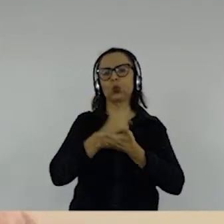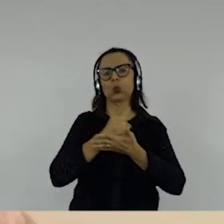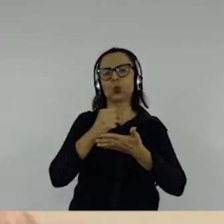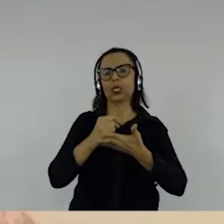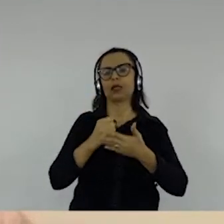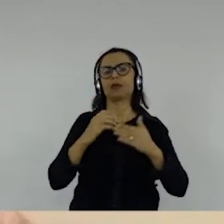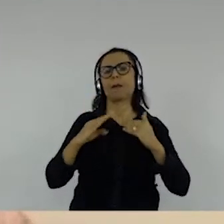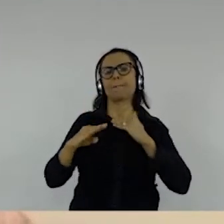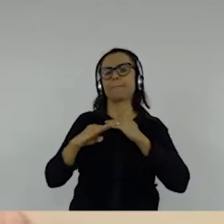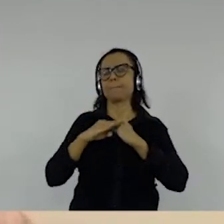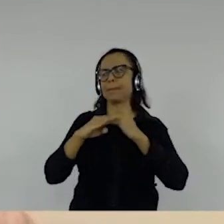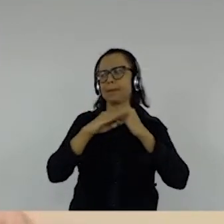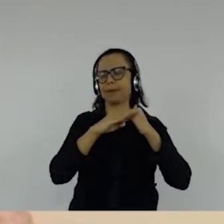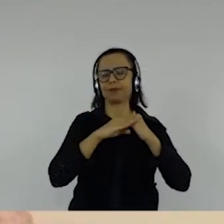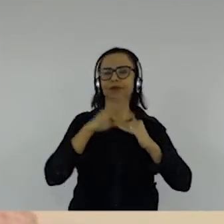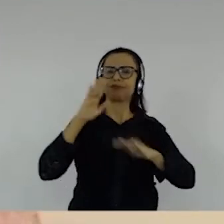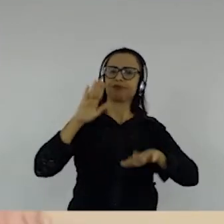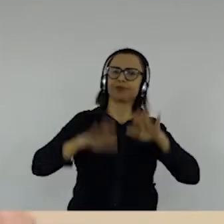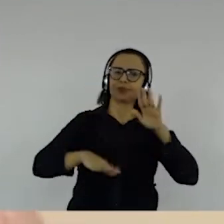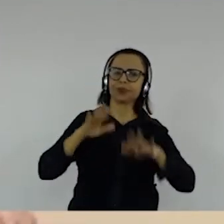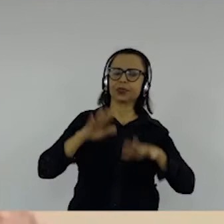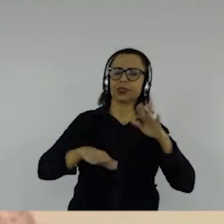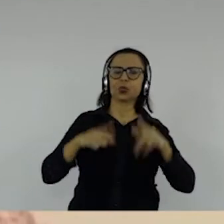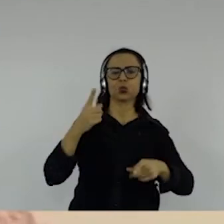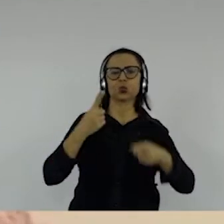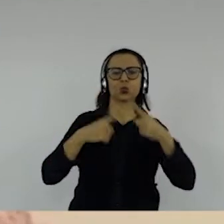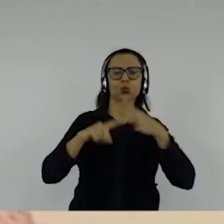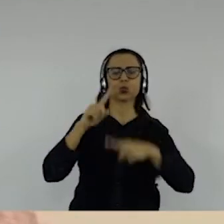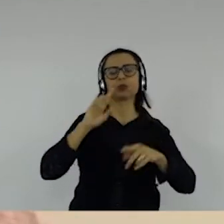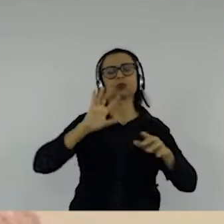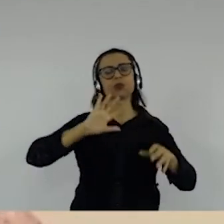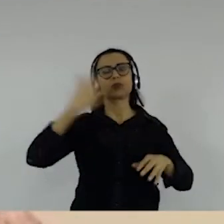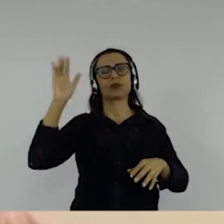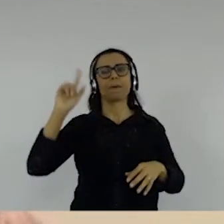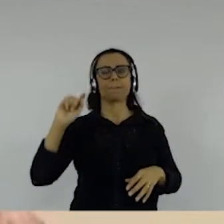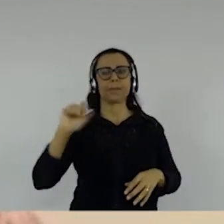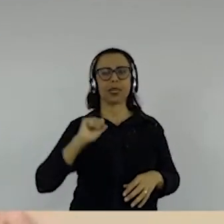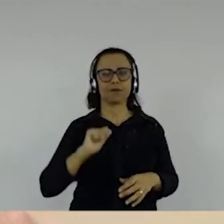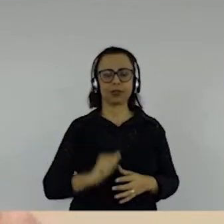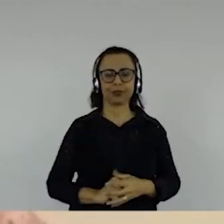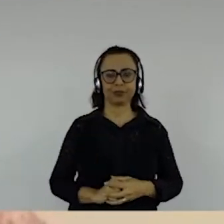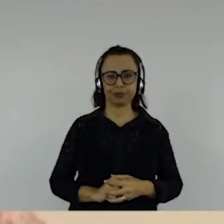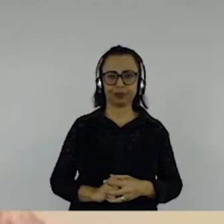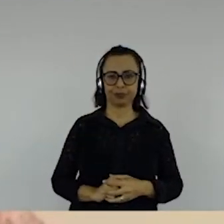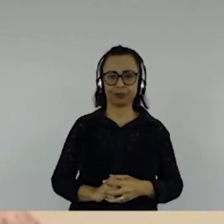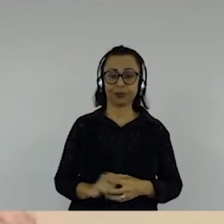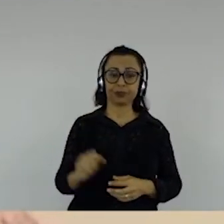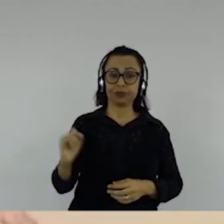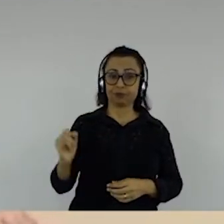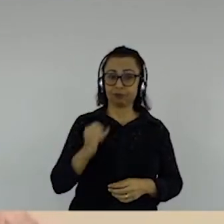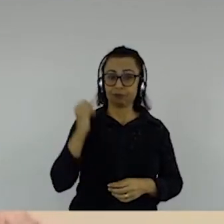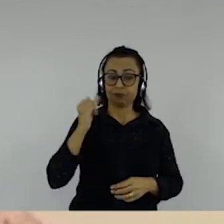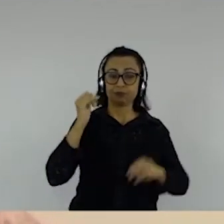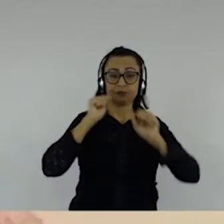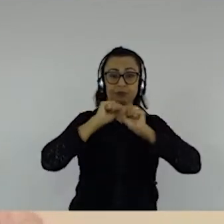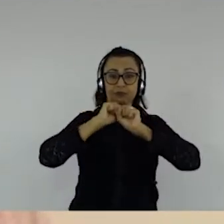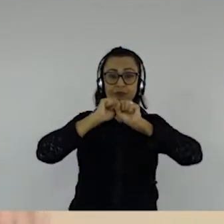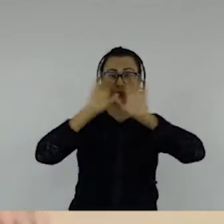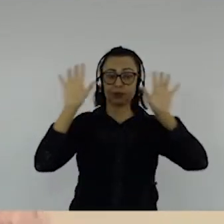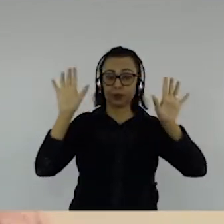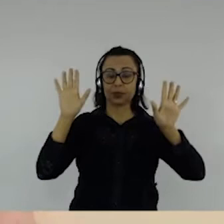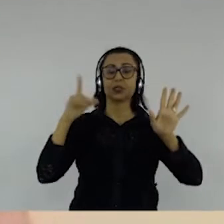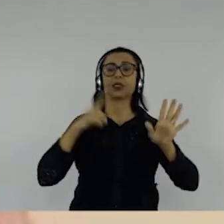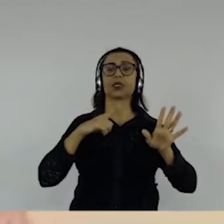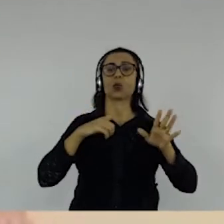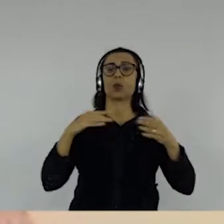importante, talvez superem os eventuais benefícios. E eu acho importante fazer esse esclarecimento, porque o ministro Belize muito